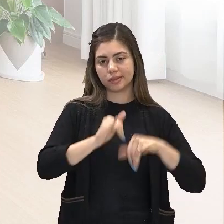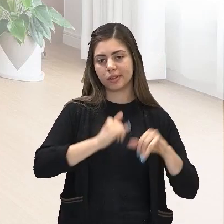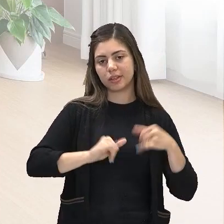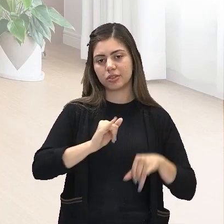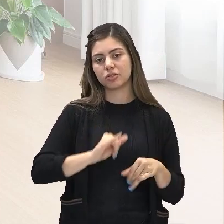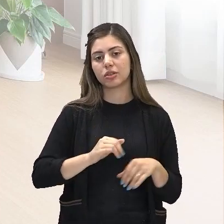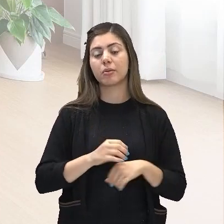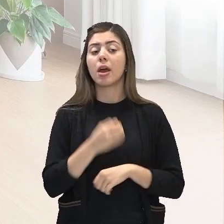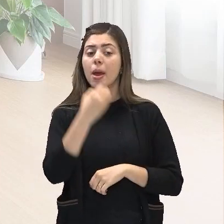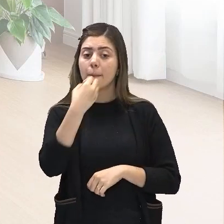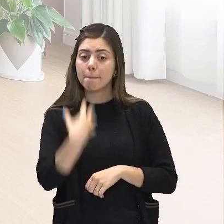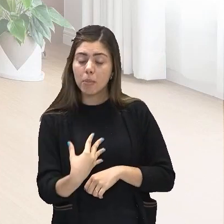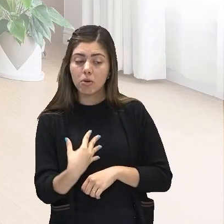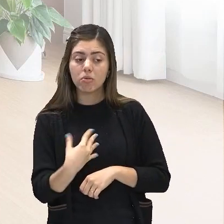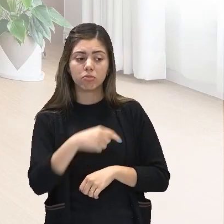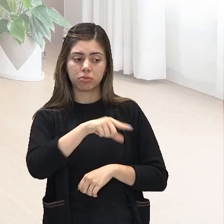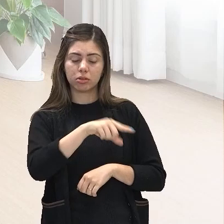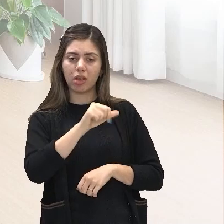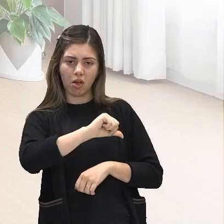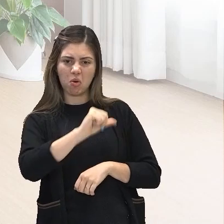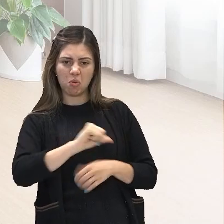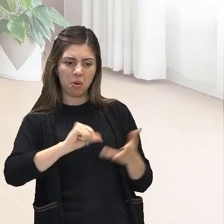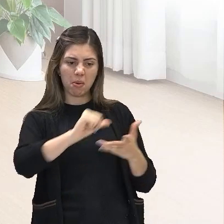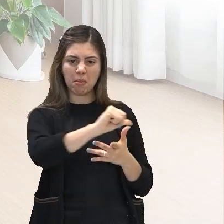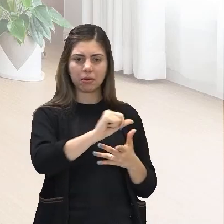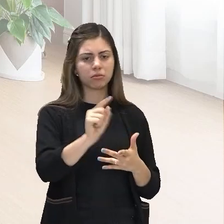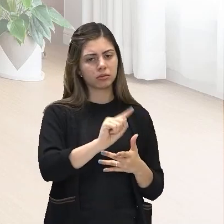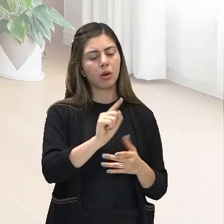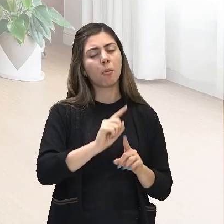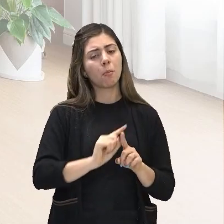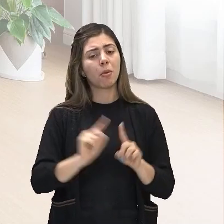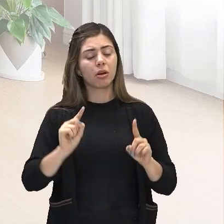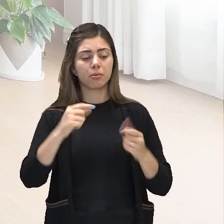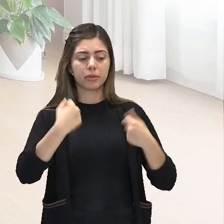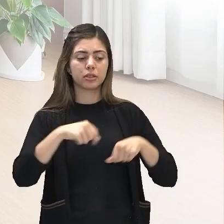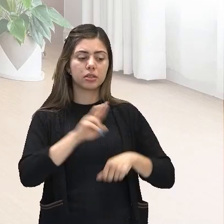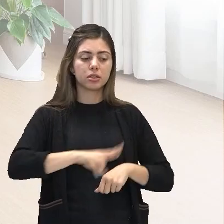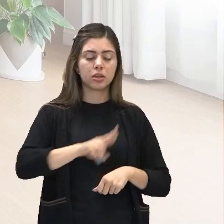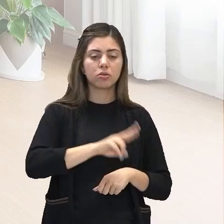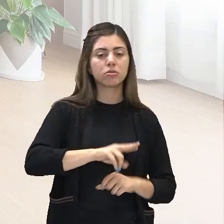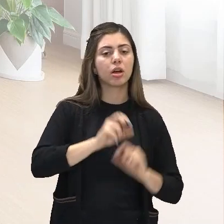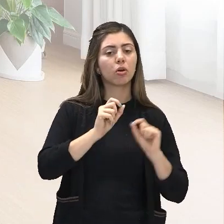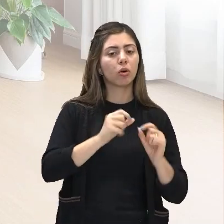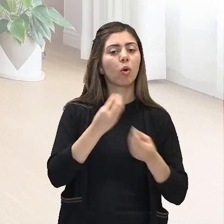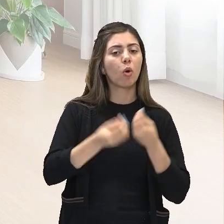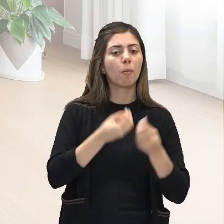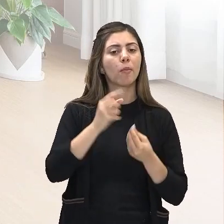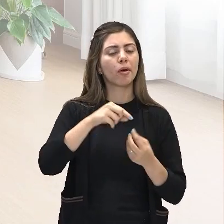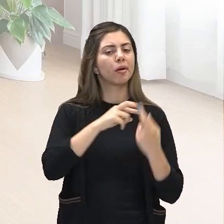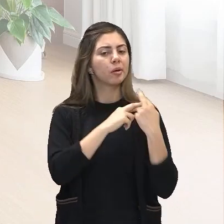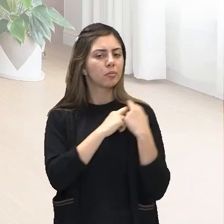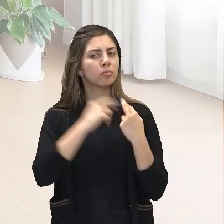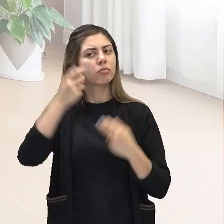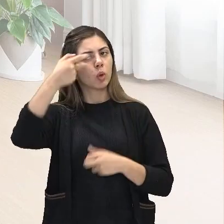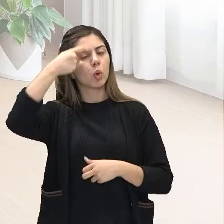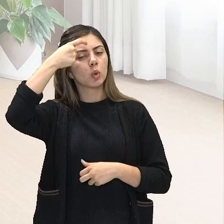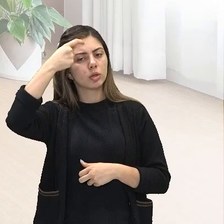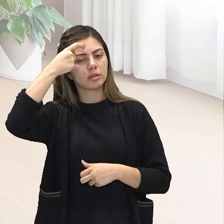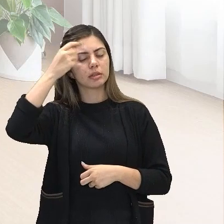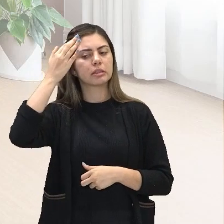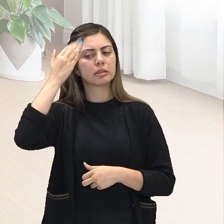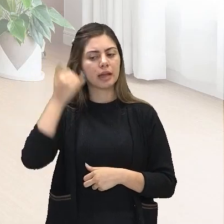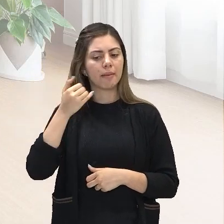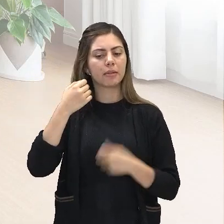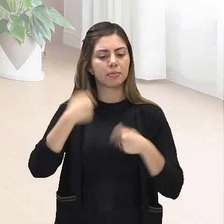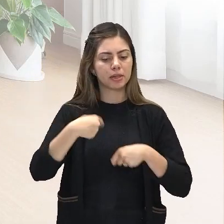ruim ter, mas é importante utilizar de forma consciente, como a gente comentou, porque eles estão aí para a nossa praticidade, para a gente utilizar aí no